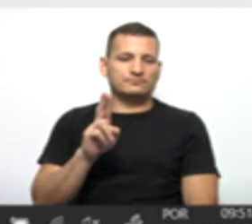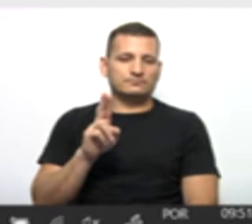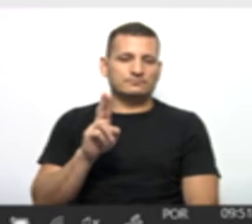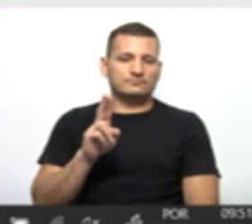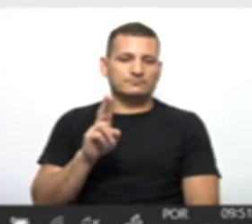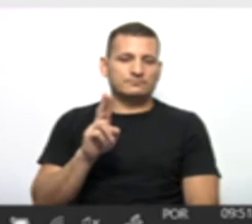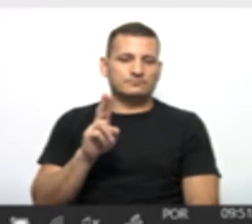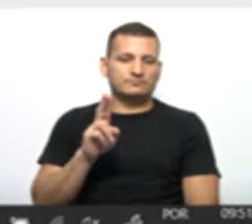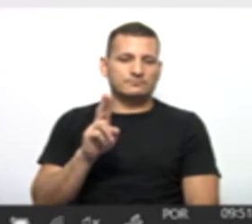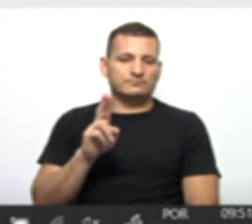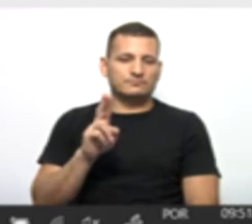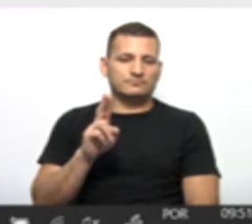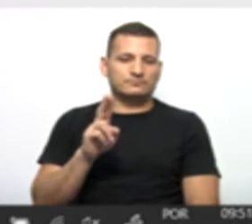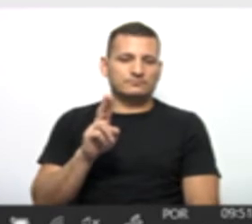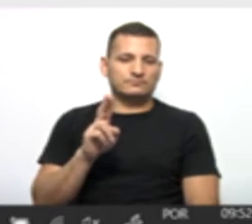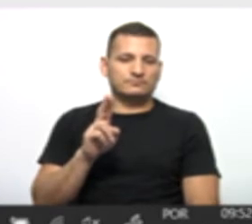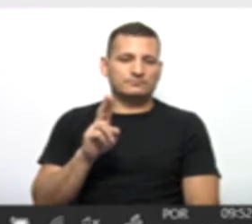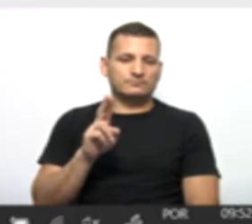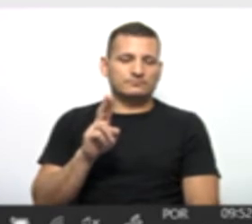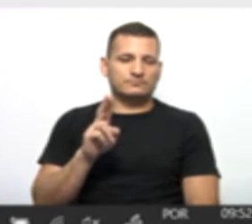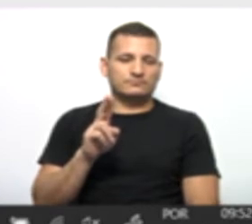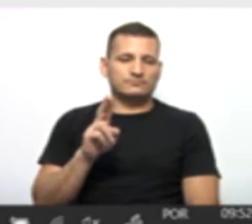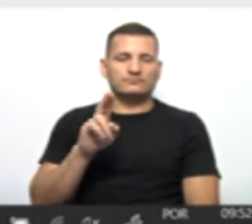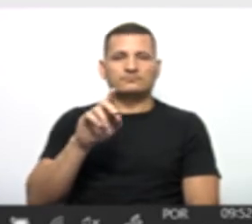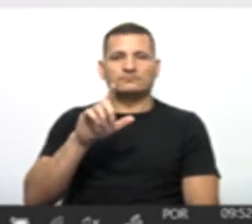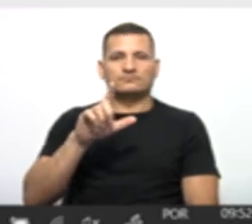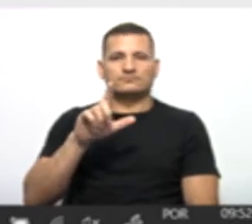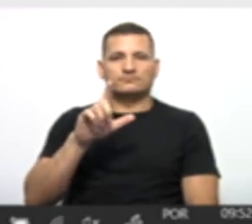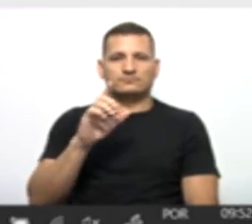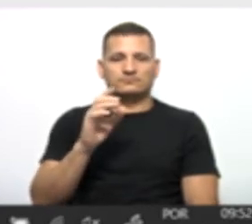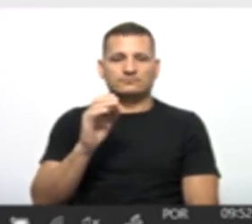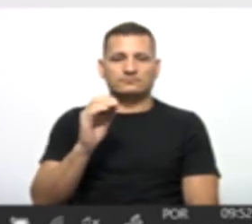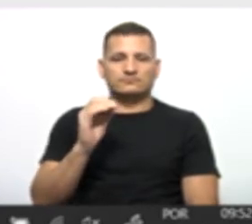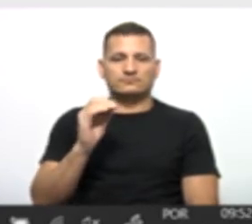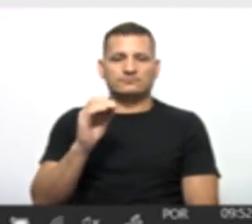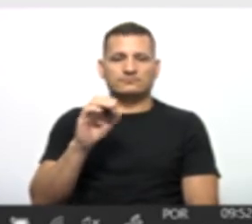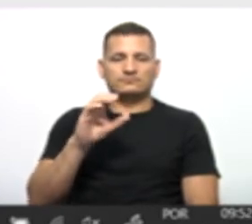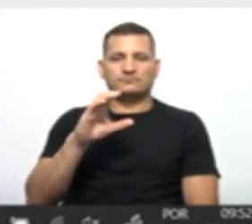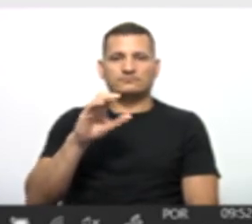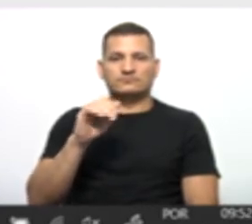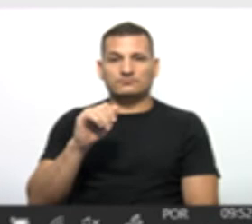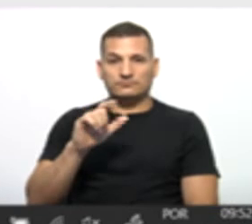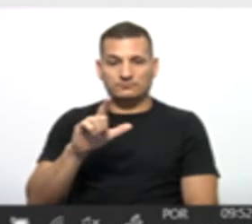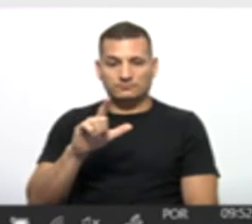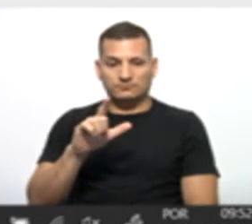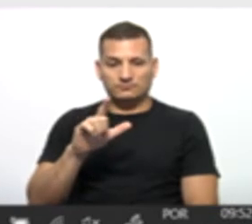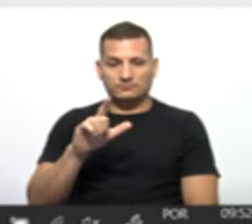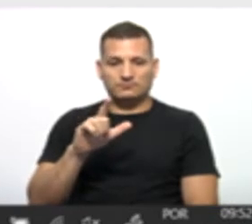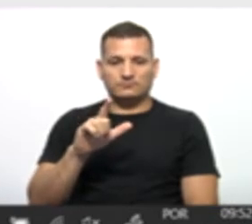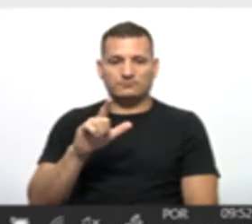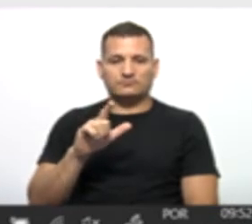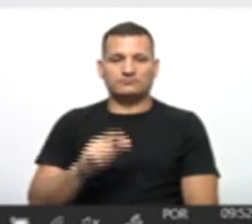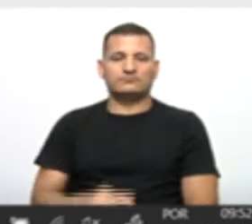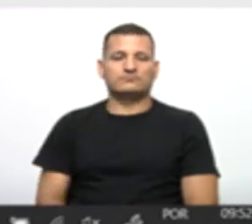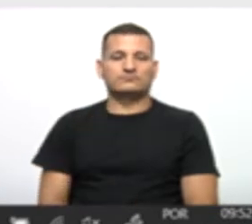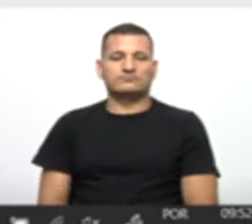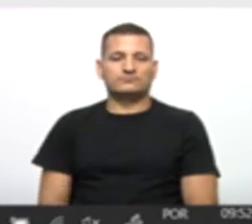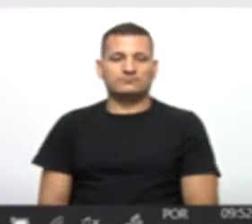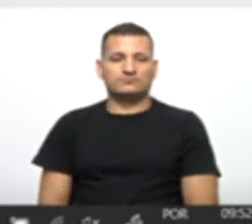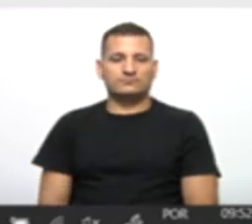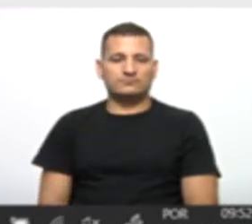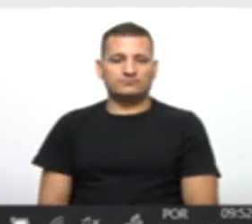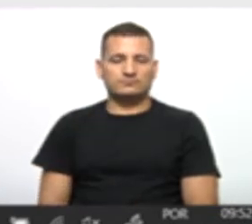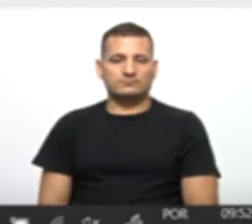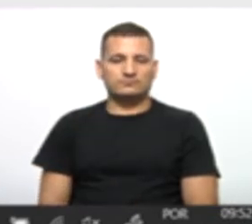do WAMP MySQL. É esse aqui. Ele acabou criando um aqui para o MariaDB e tem uma